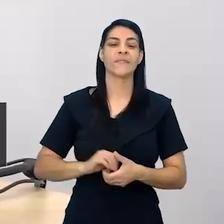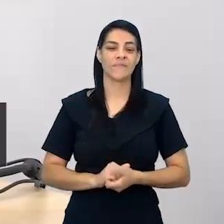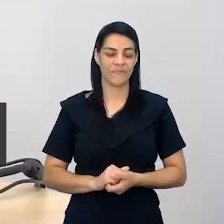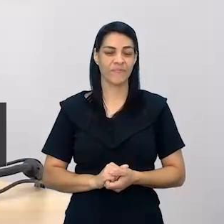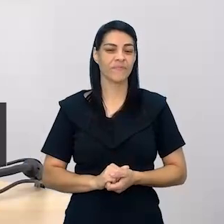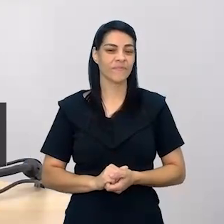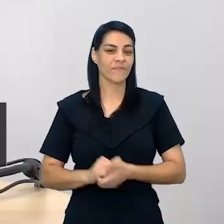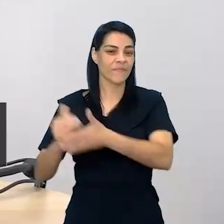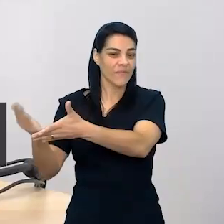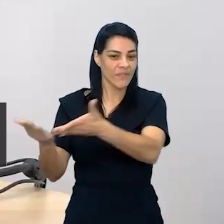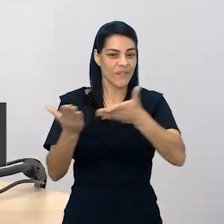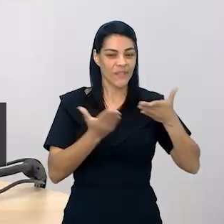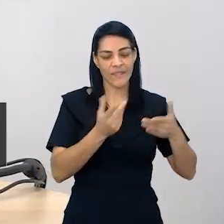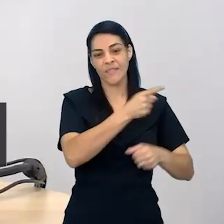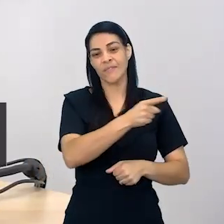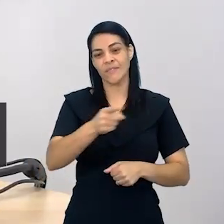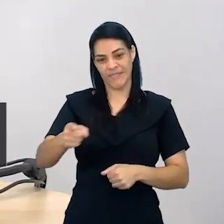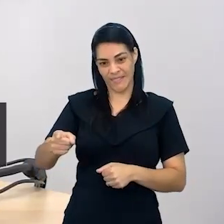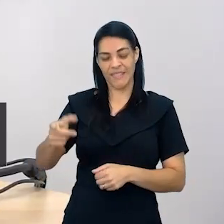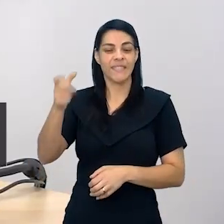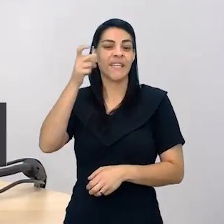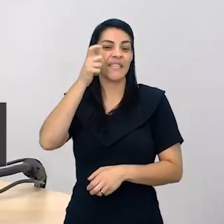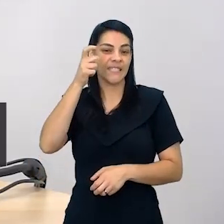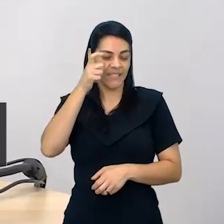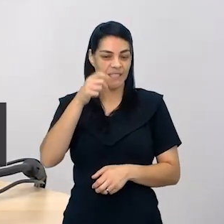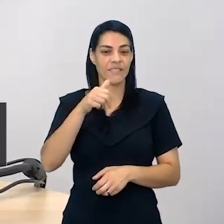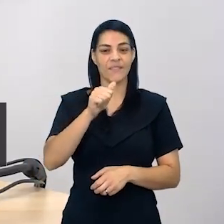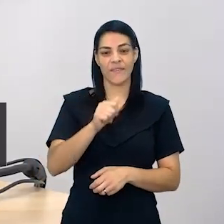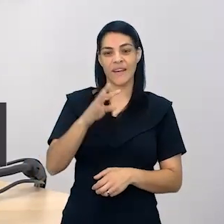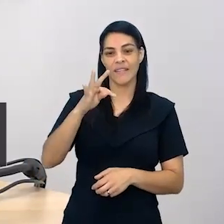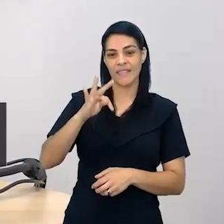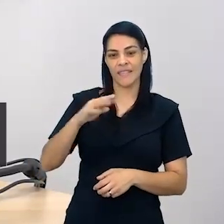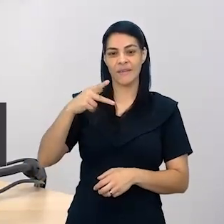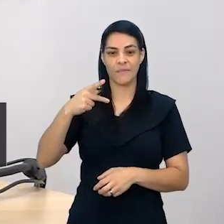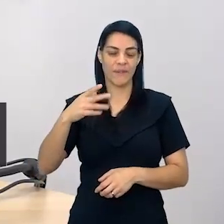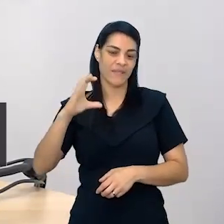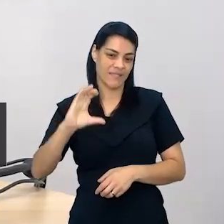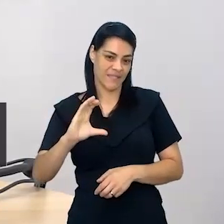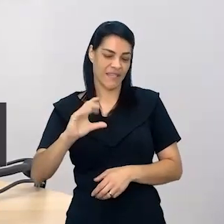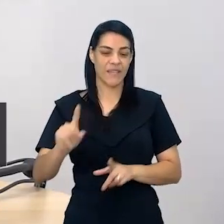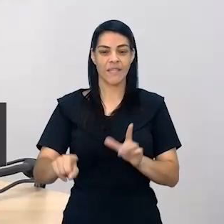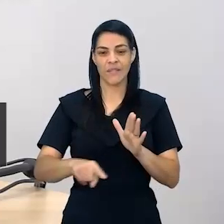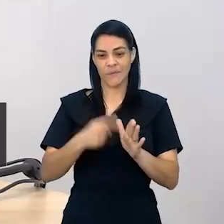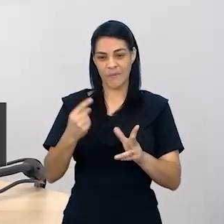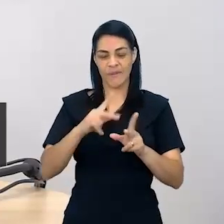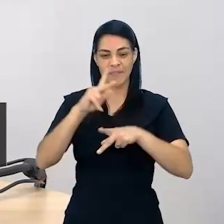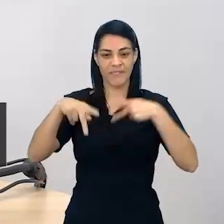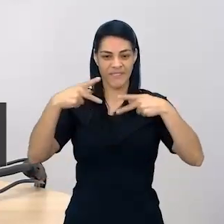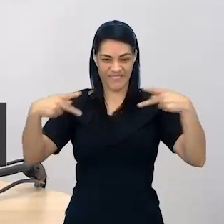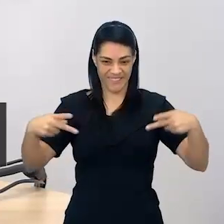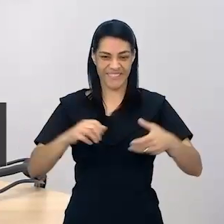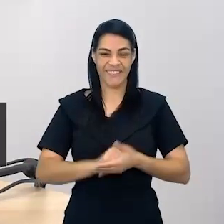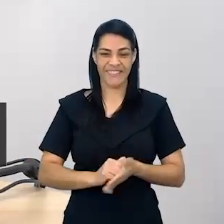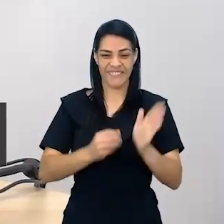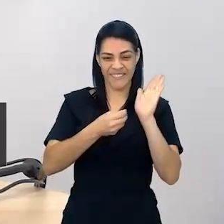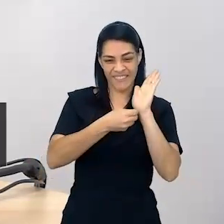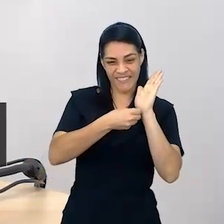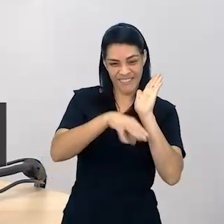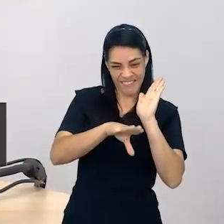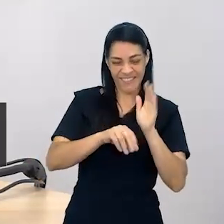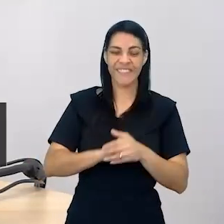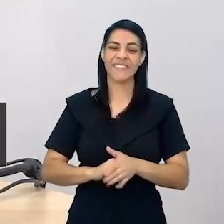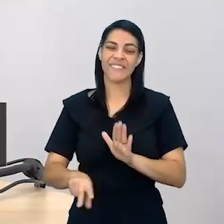convido vocês aí a acessarem nossos atpcs do primeiro bimestre e os spoiler aí do segundo